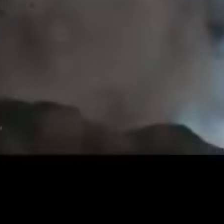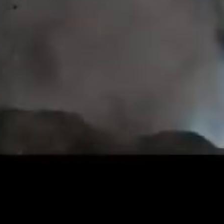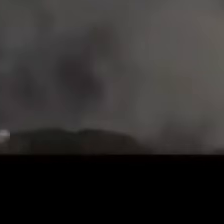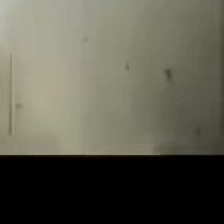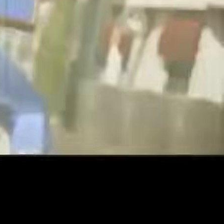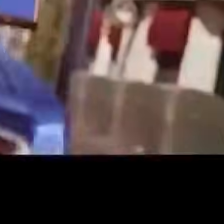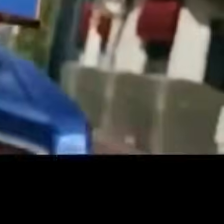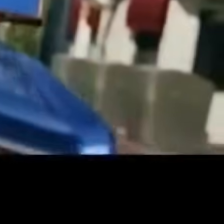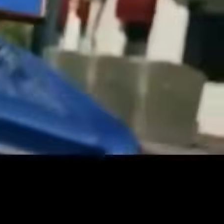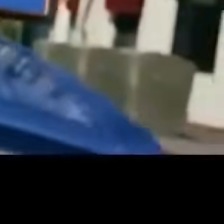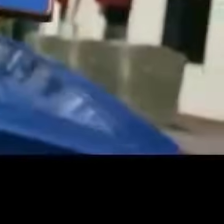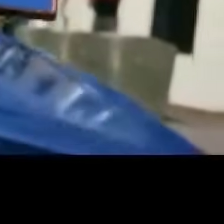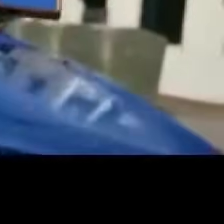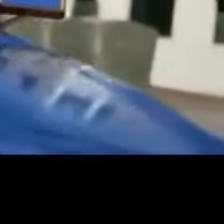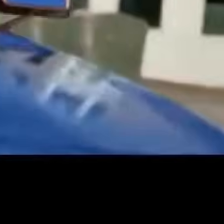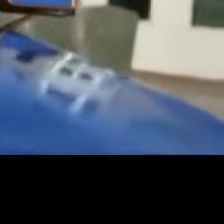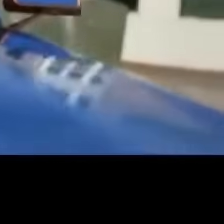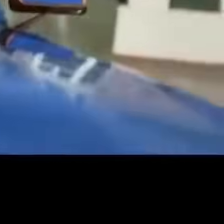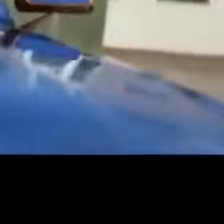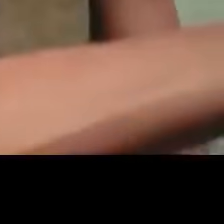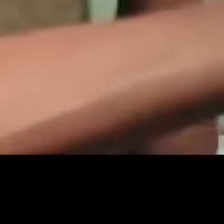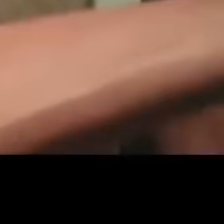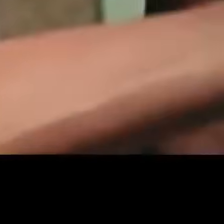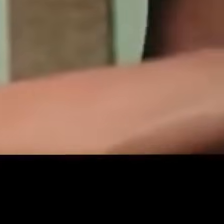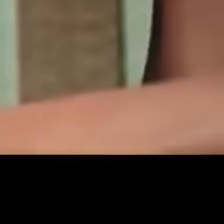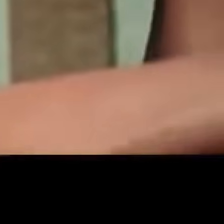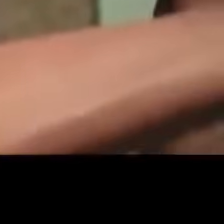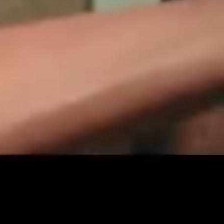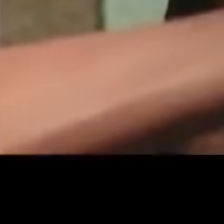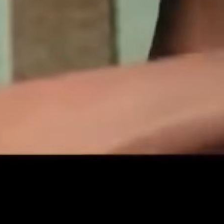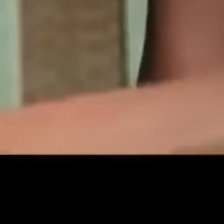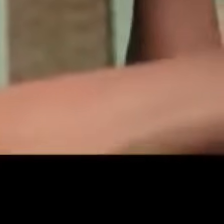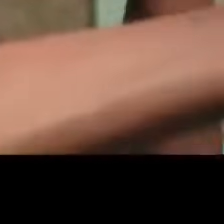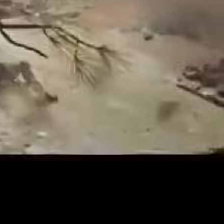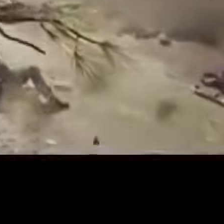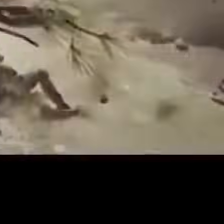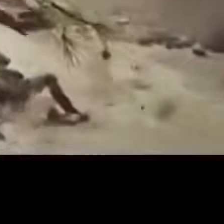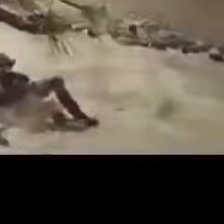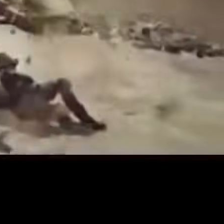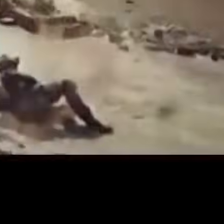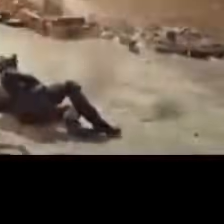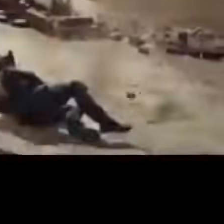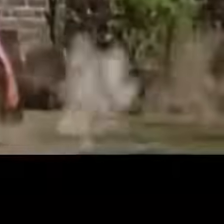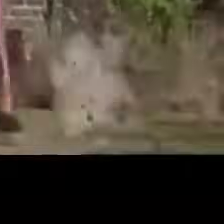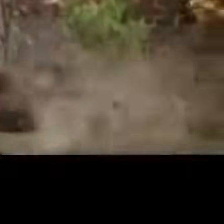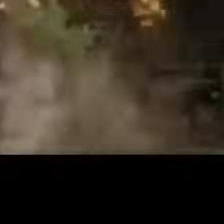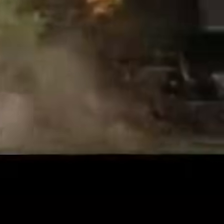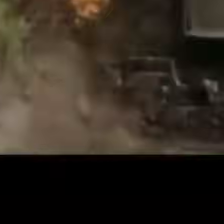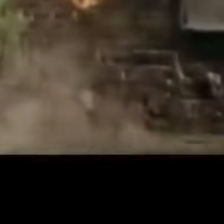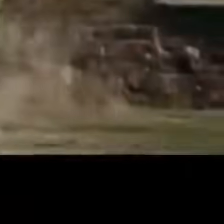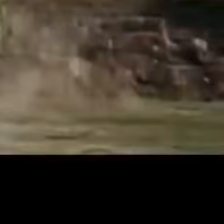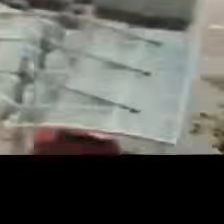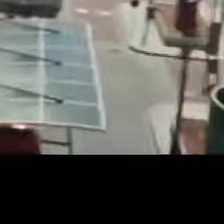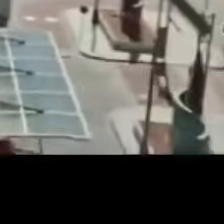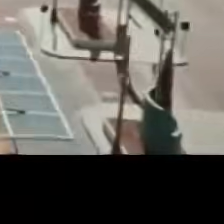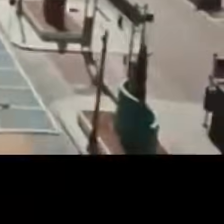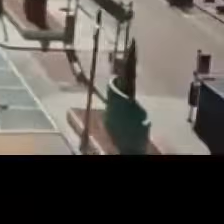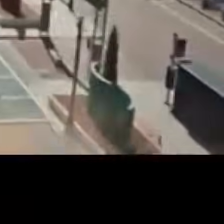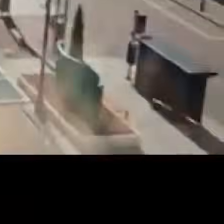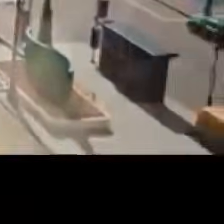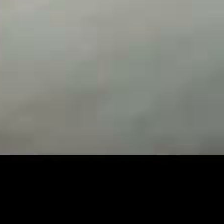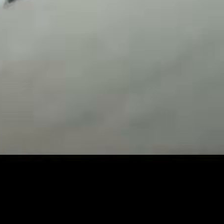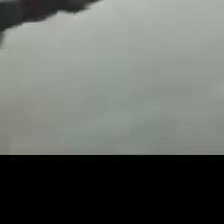It's bigger than hip hop, hip hop, hip hop, hip. It's bigger than